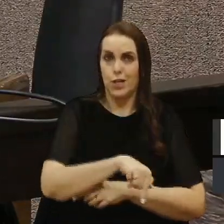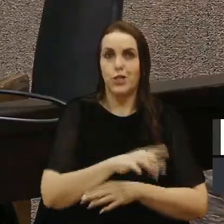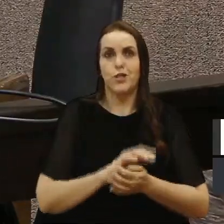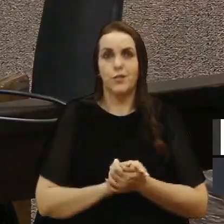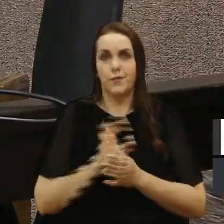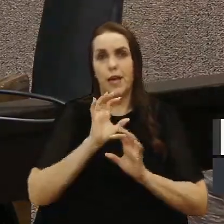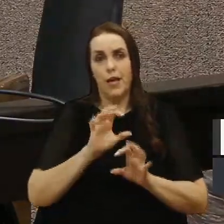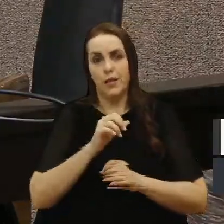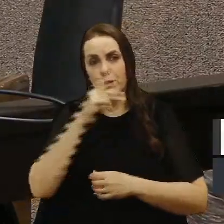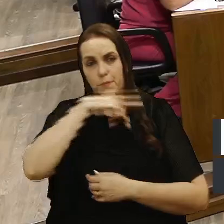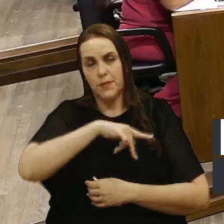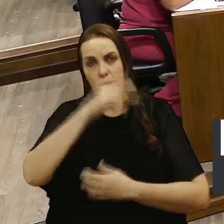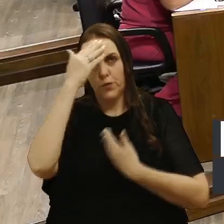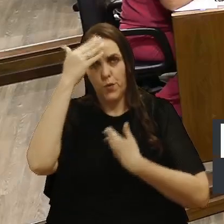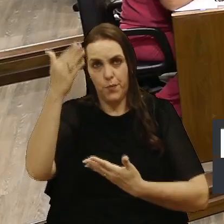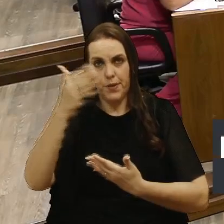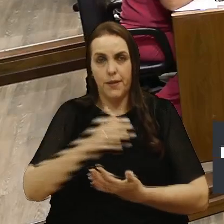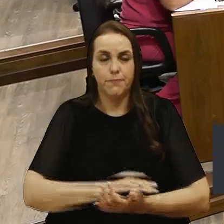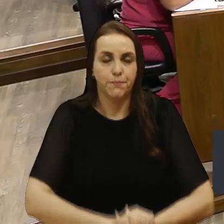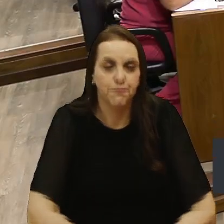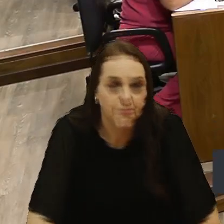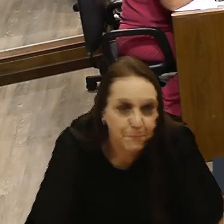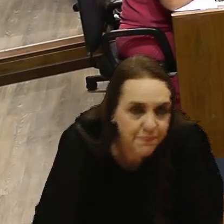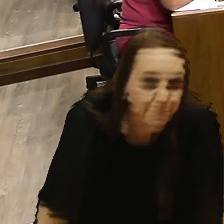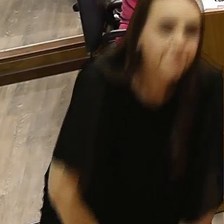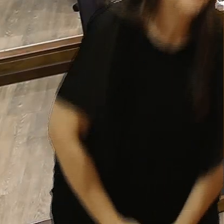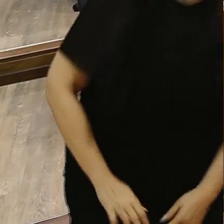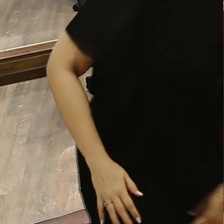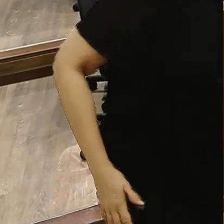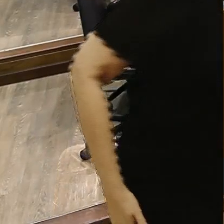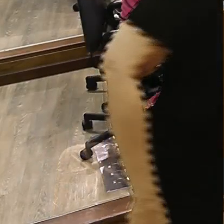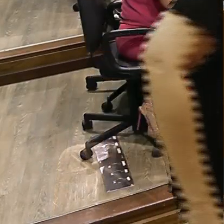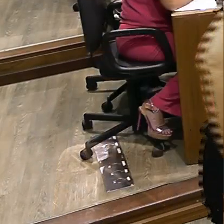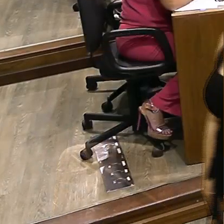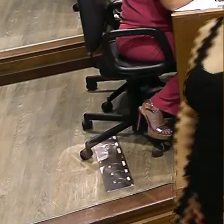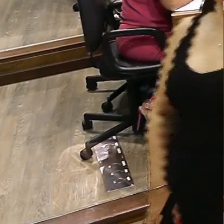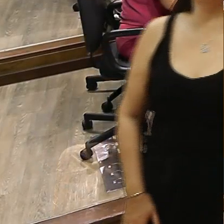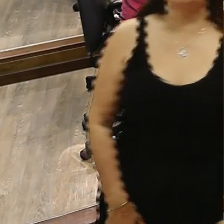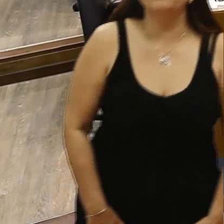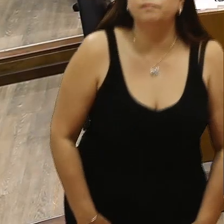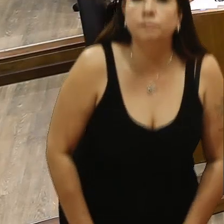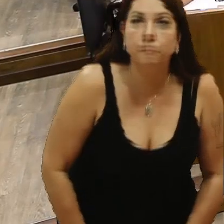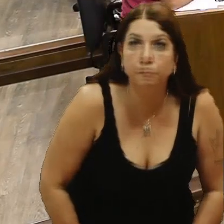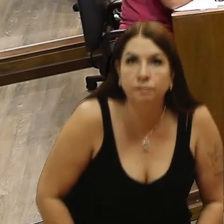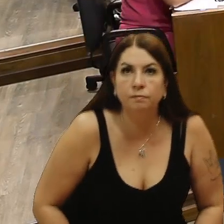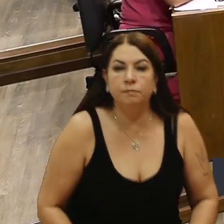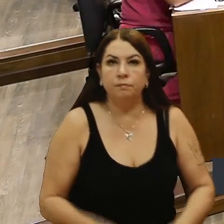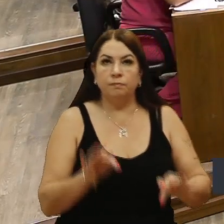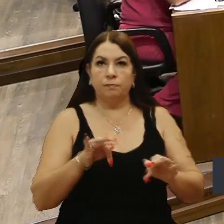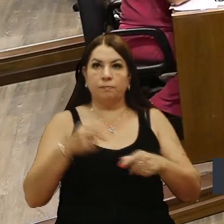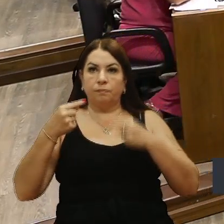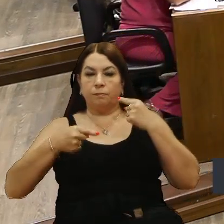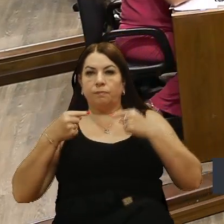senhor presidente. Obrigada. Obrigado, vereadora Daiane Mello. Com sua fala, nós estamos encerrando a discussão.